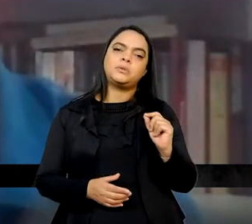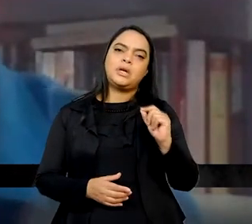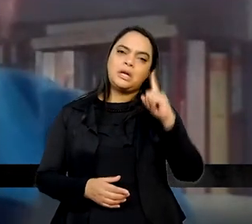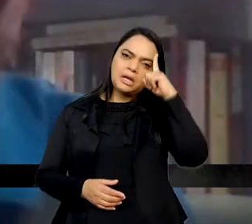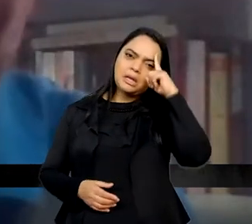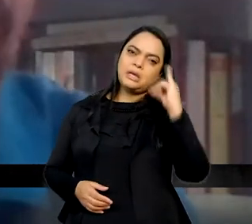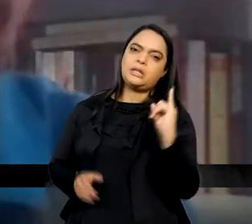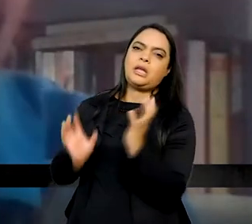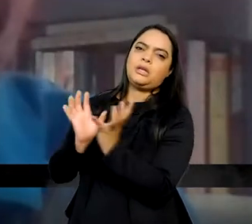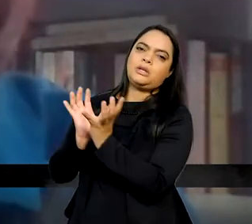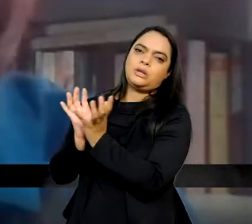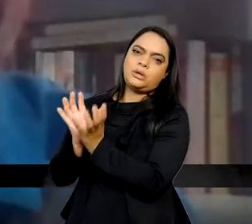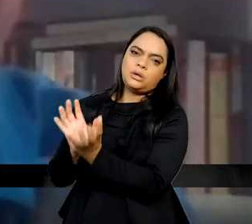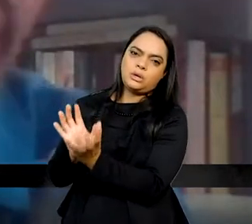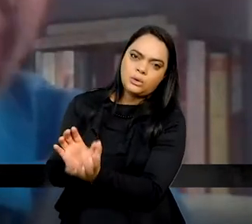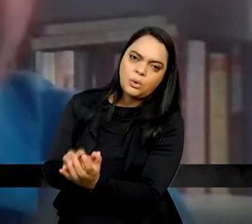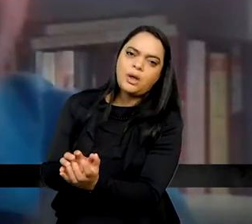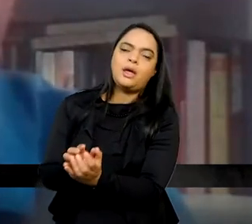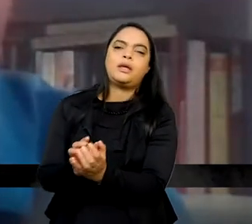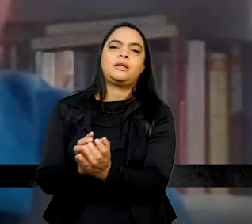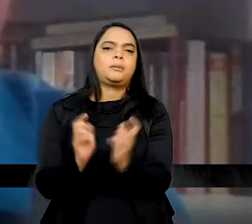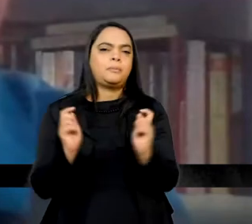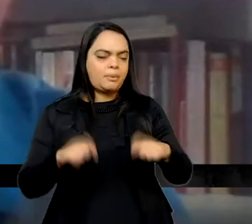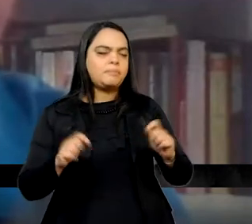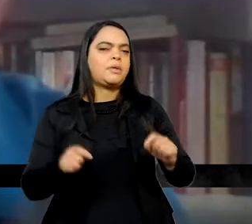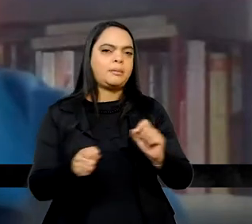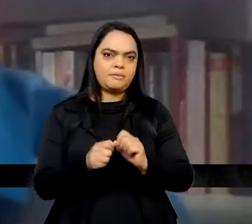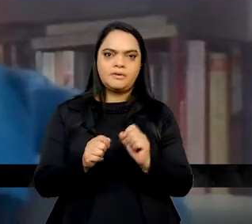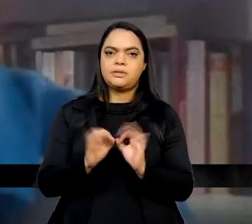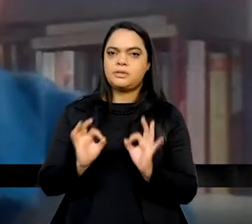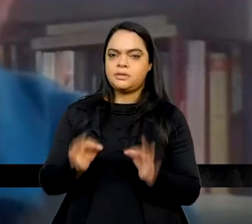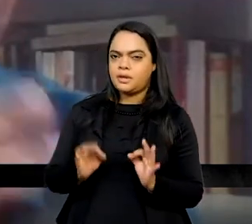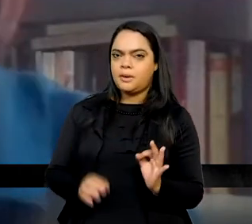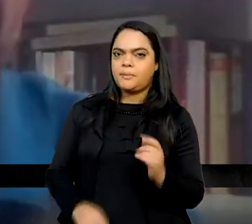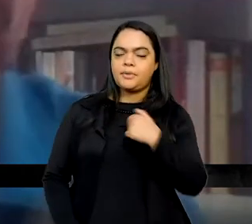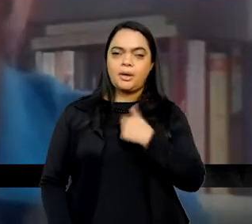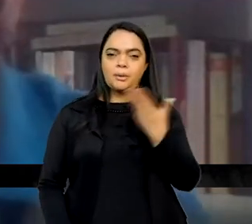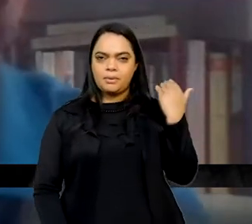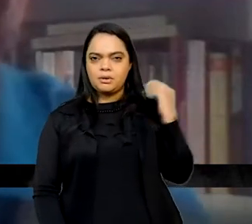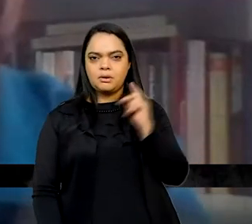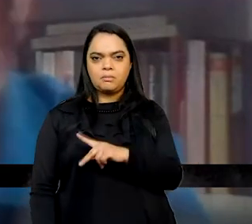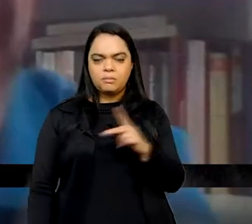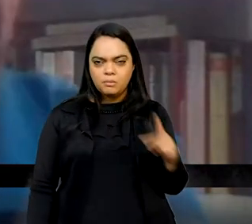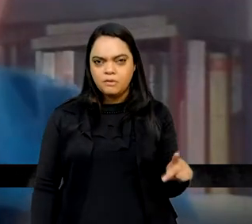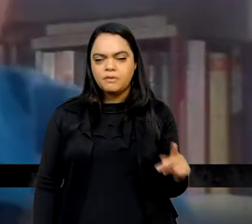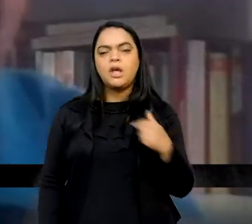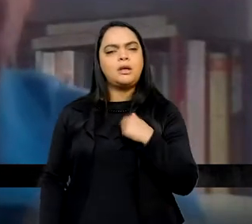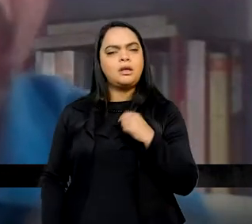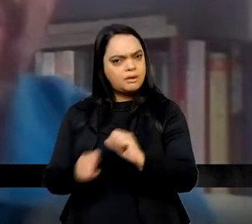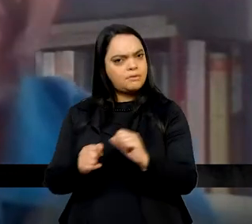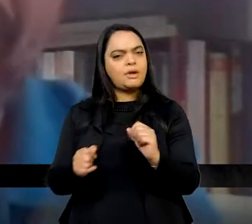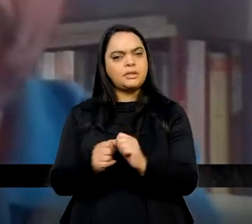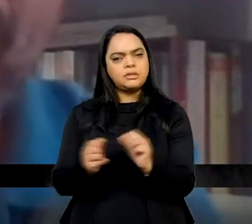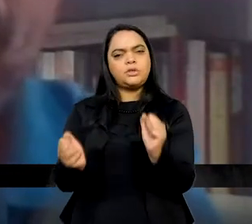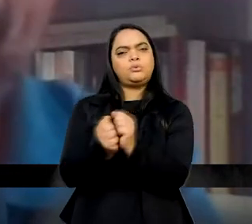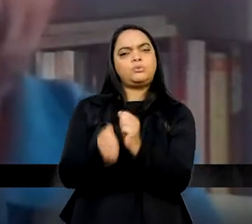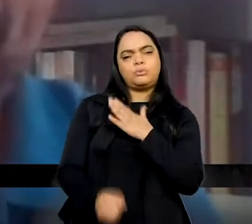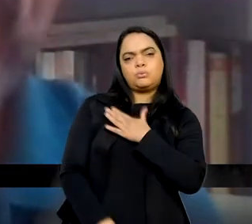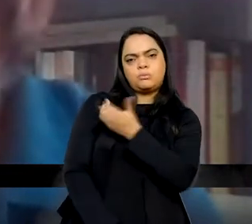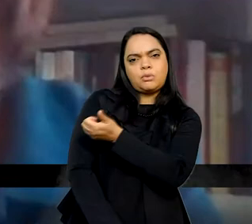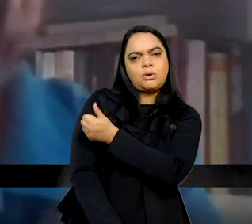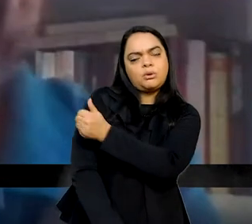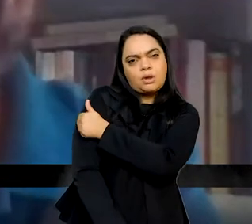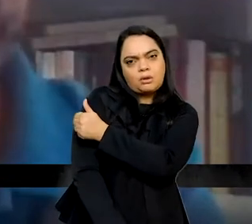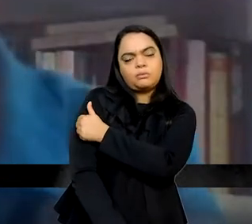Recife e outra localidade pode ser feita muito bem. Quando eu era professor no interior, em Bonito, eu fazia isso com meus alunos,